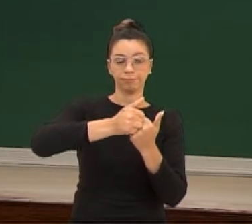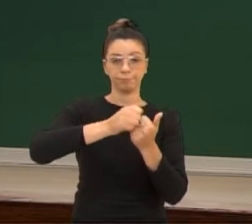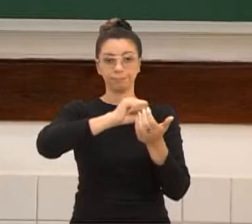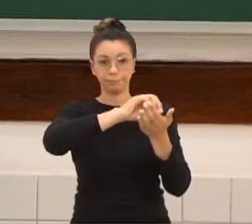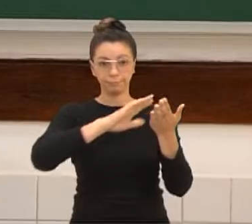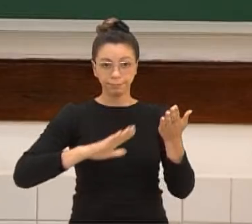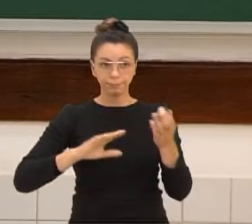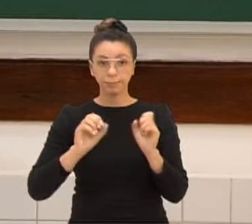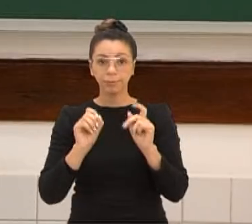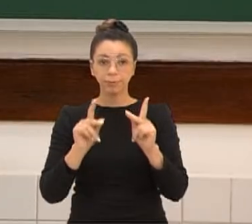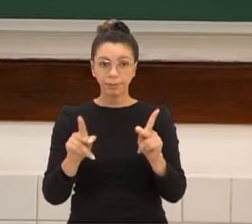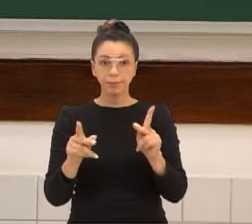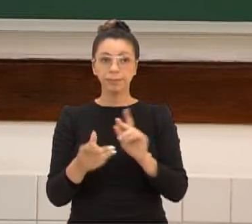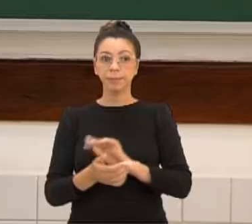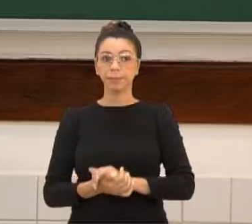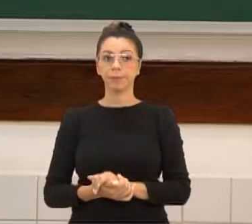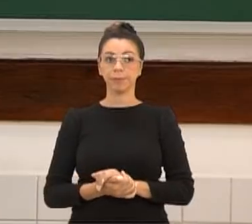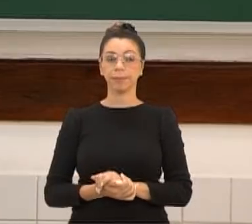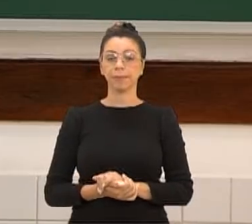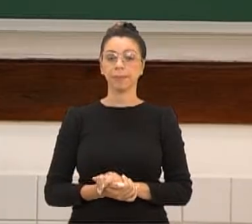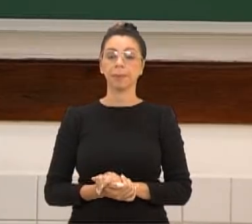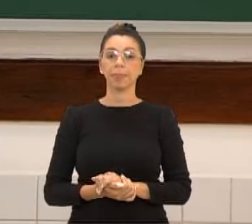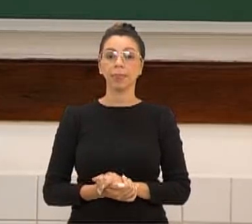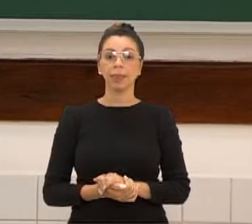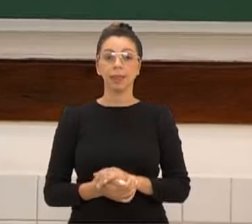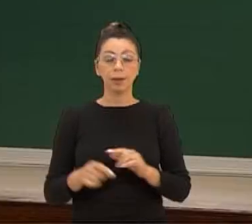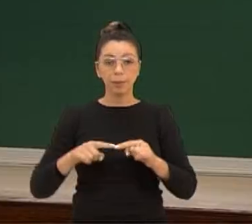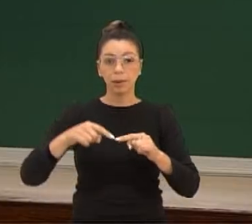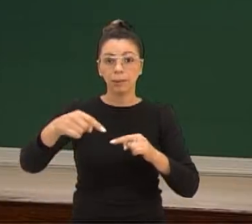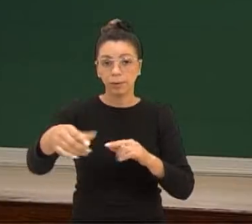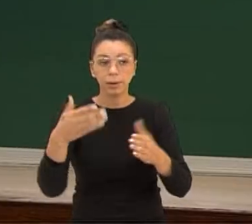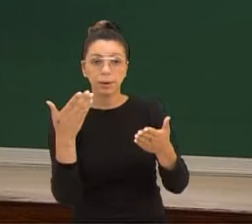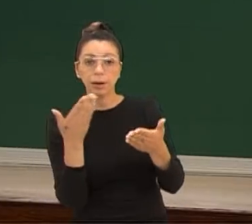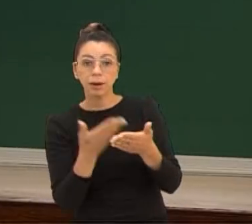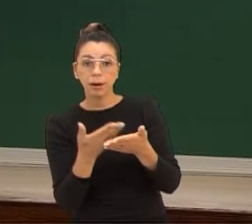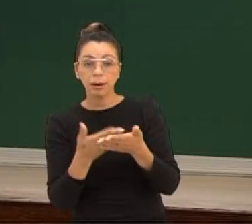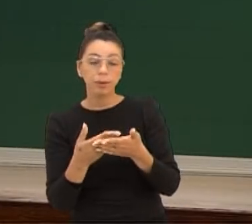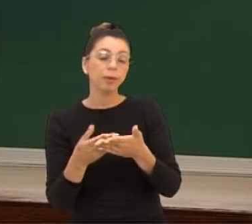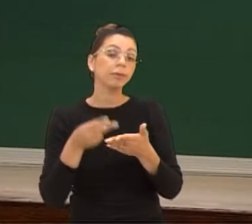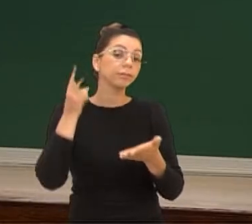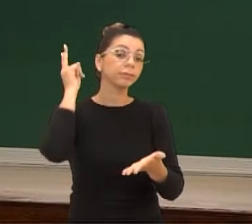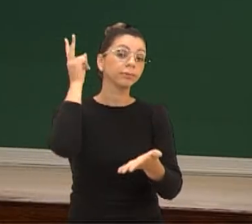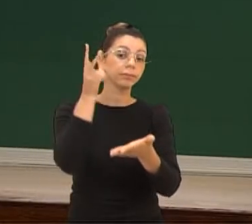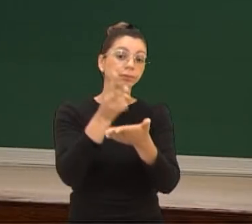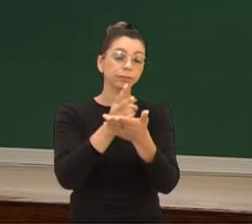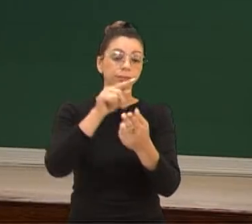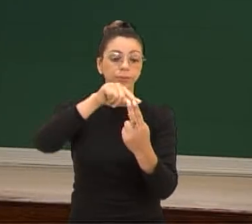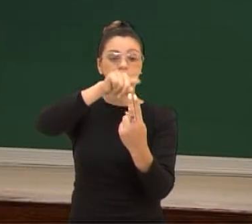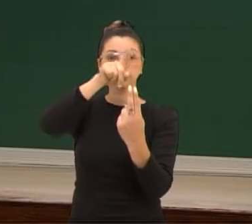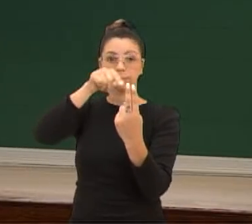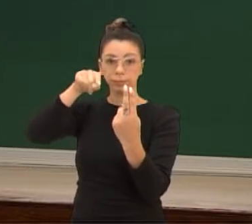ok? Pessoal, na próxima aula, nós vamos continuar com o